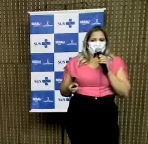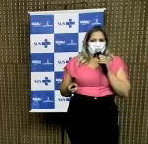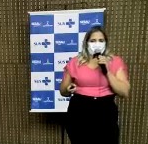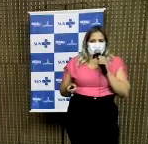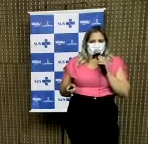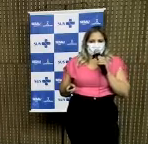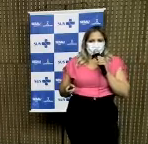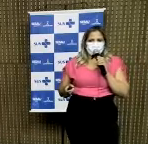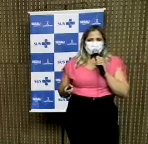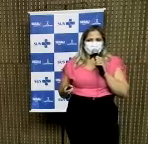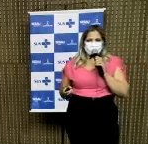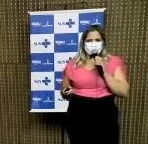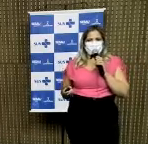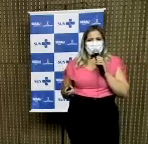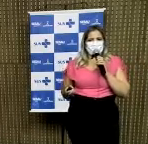é o nosso